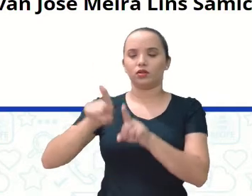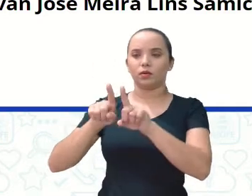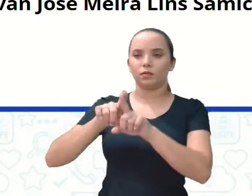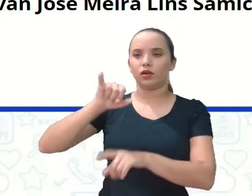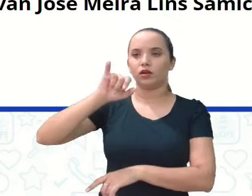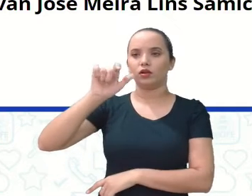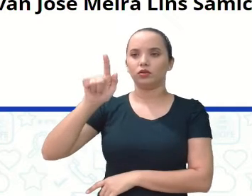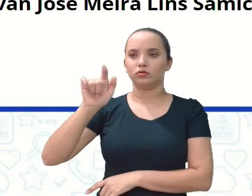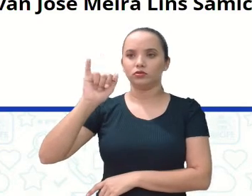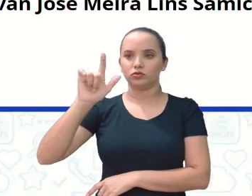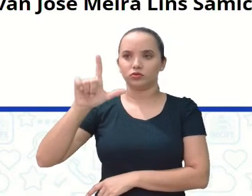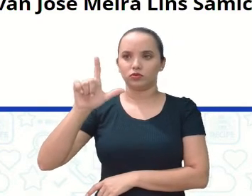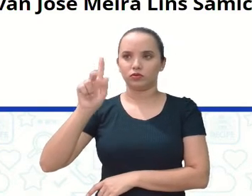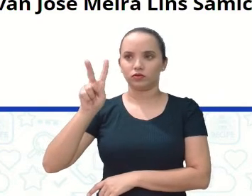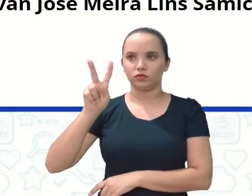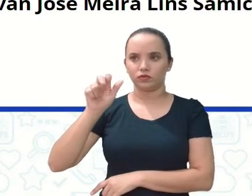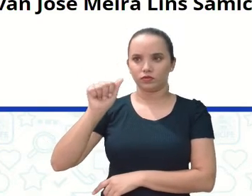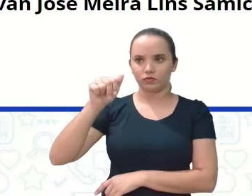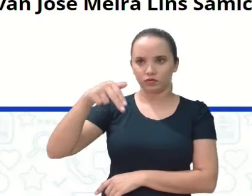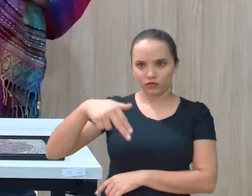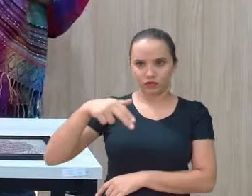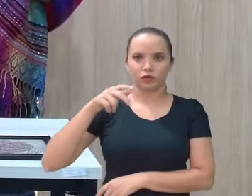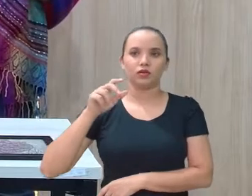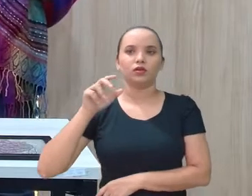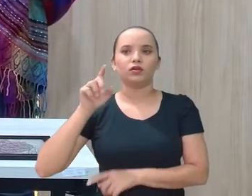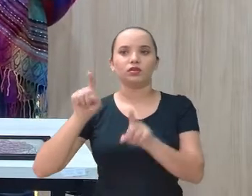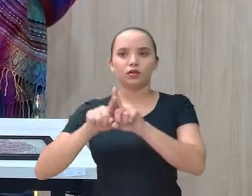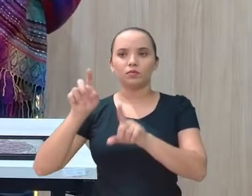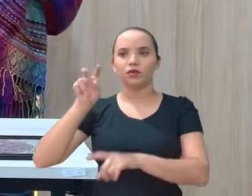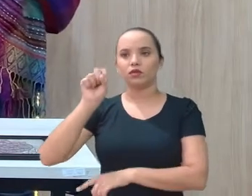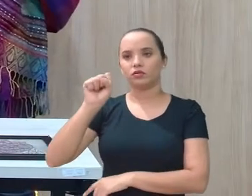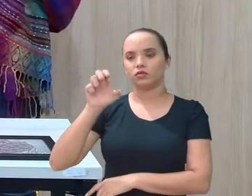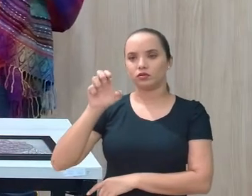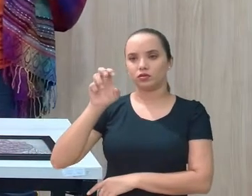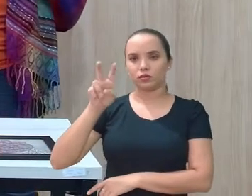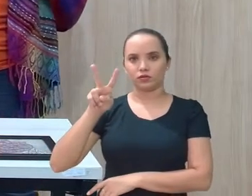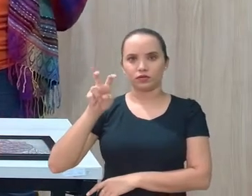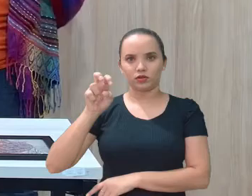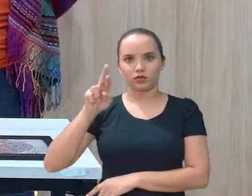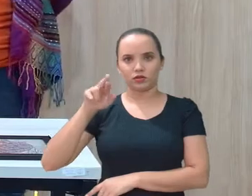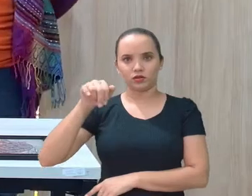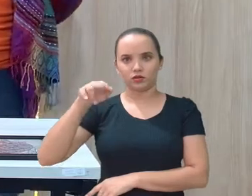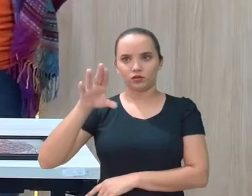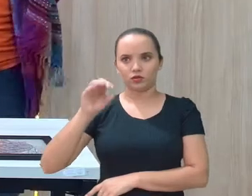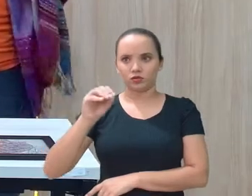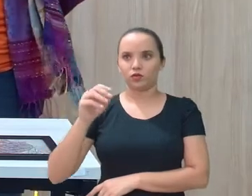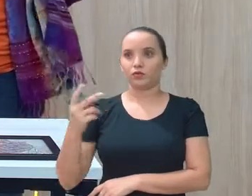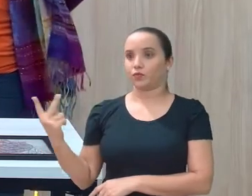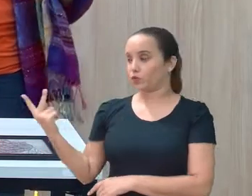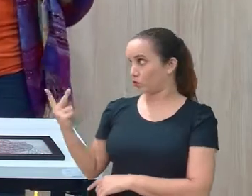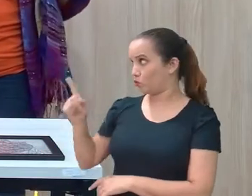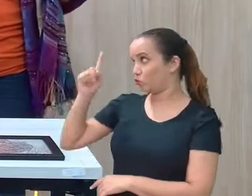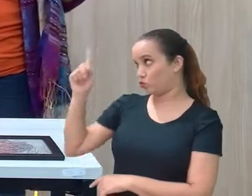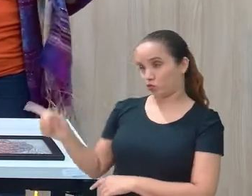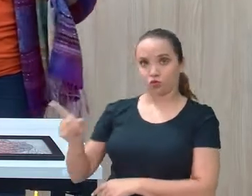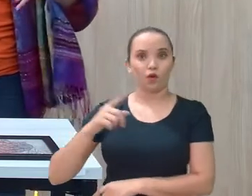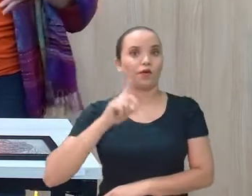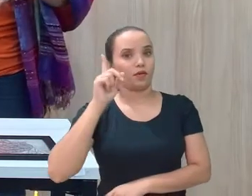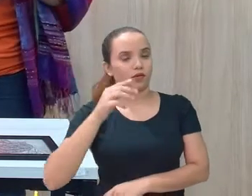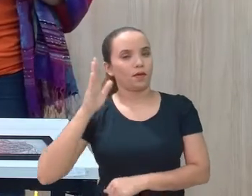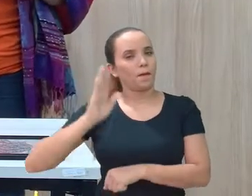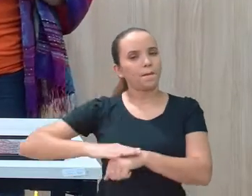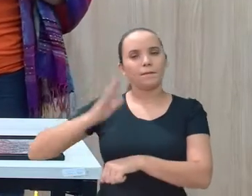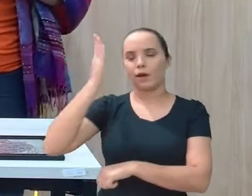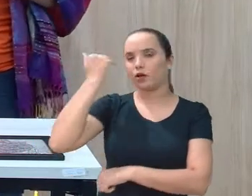gente tem o Gilvan Samico e aqui o J. Borges, que são aqueles mais falados e tal